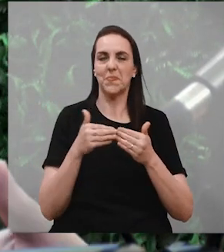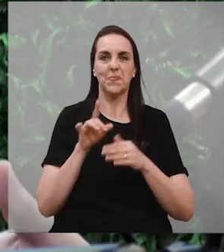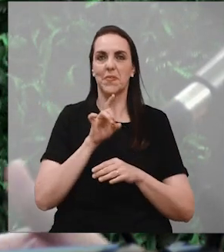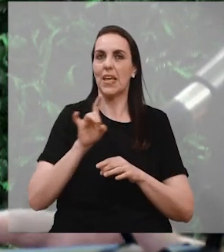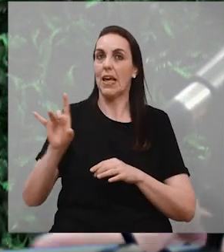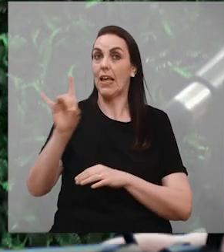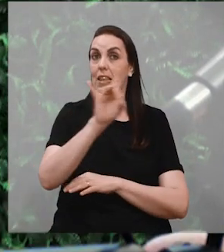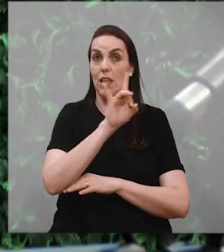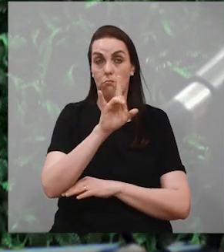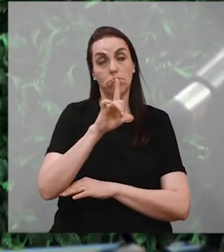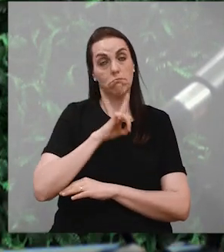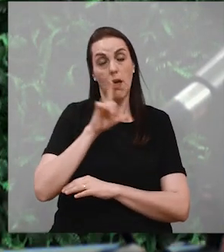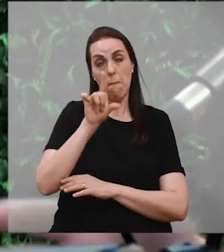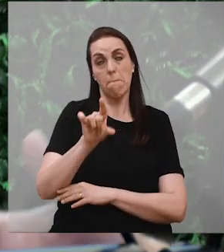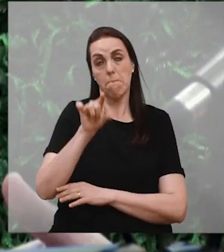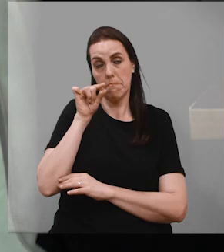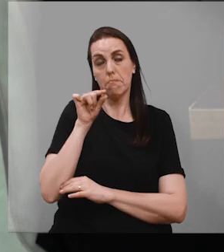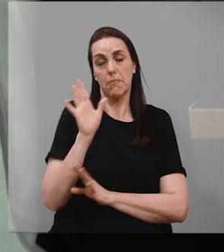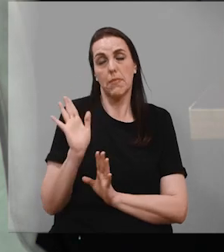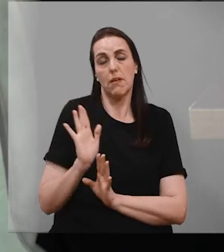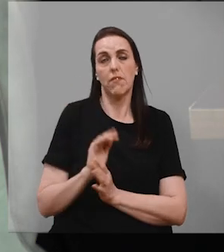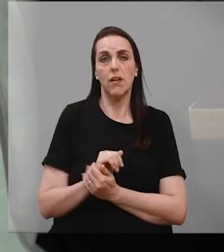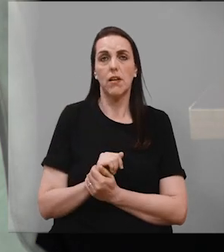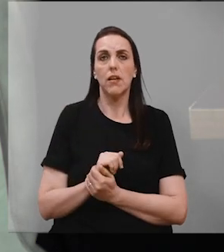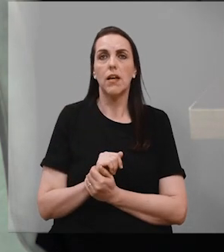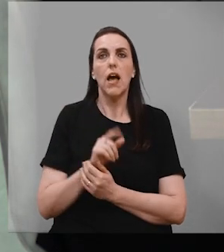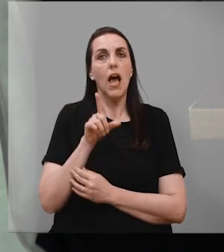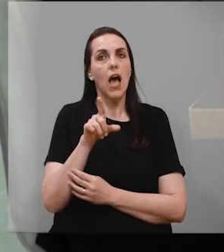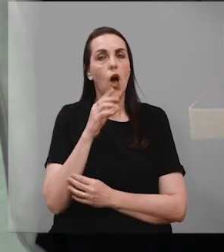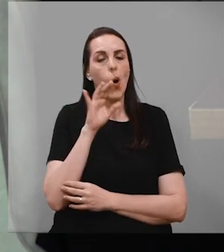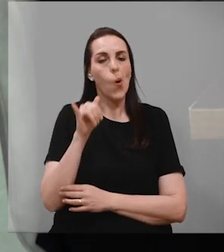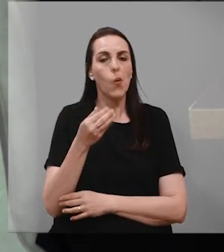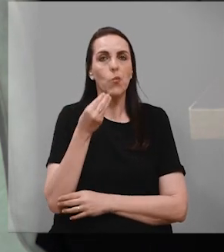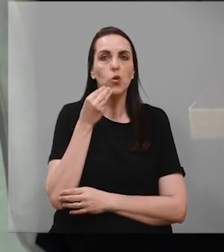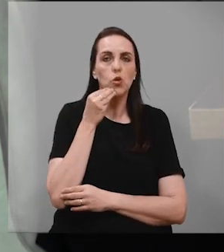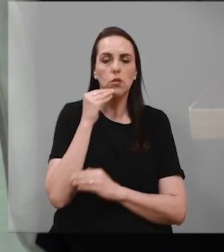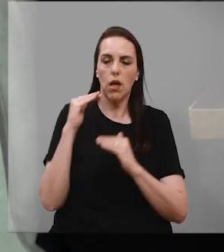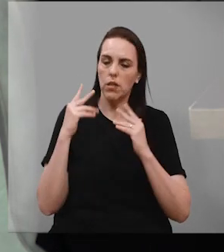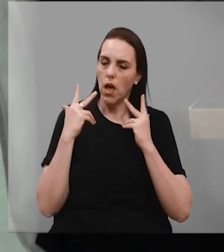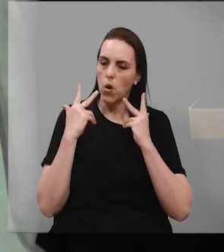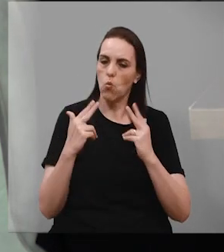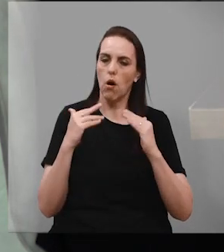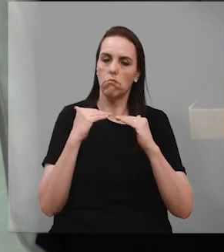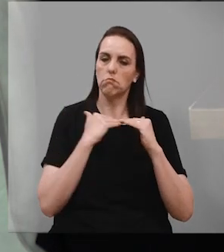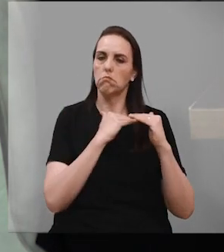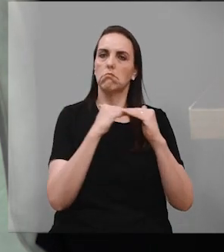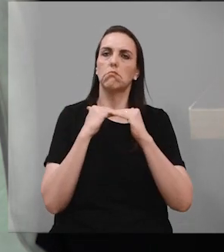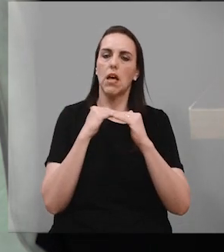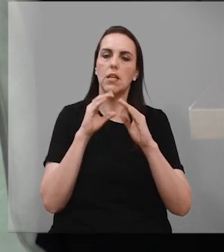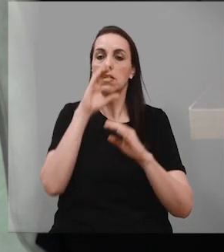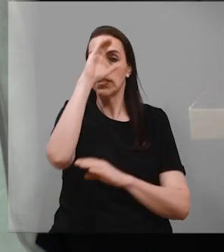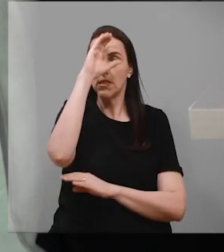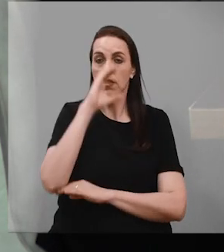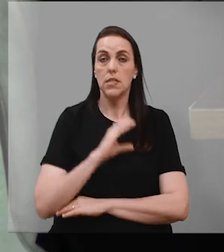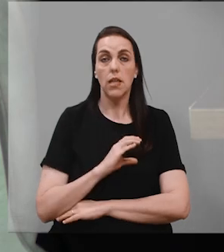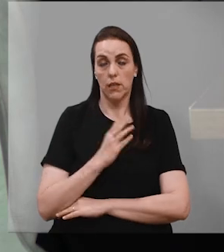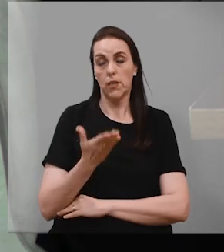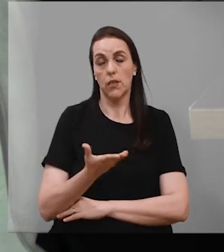cada um tem as suas preferências, mas a gente está dando a oportunidade de forma igualitária para o cidadão,